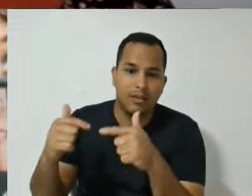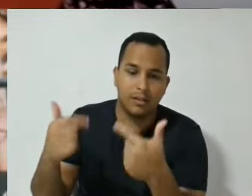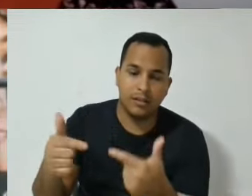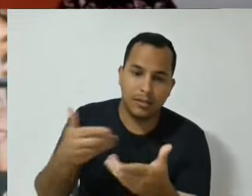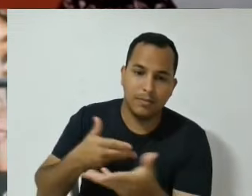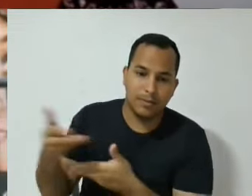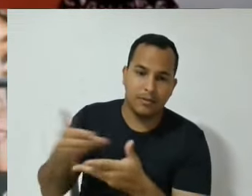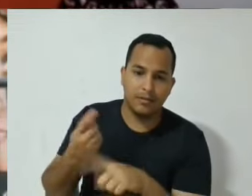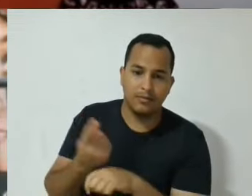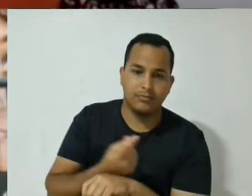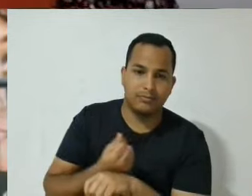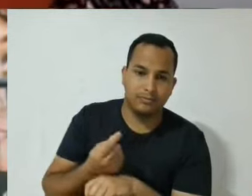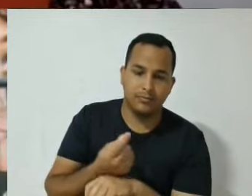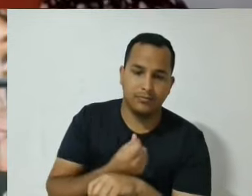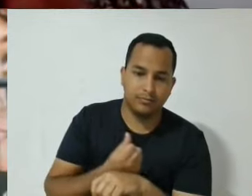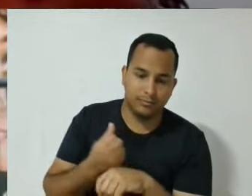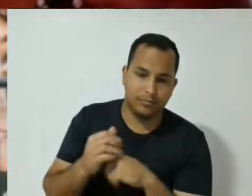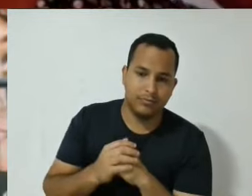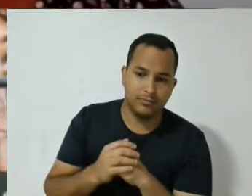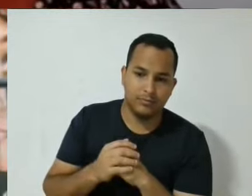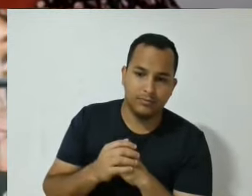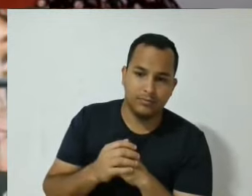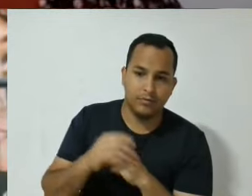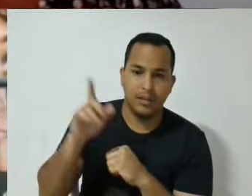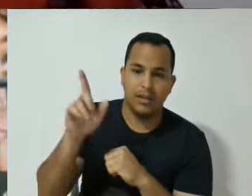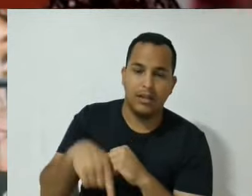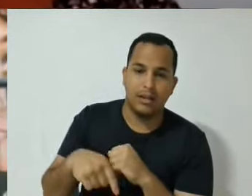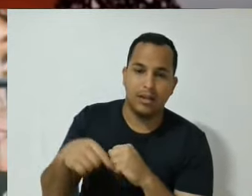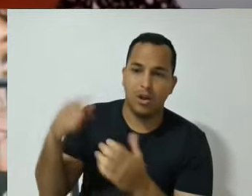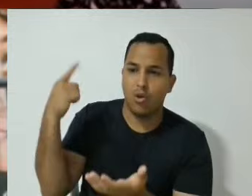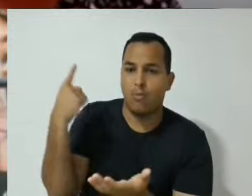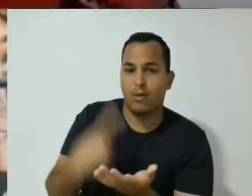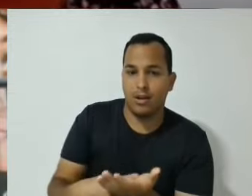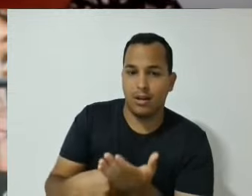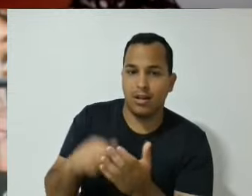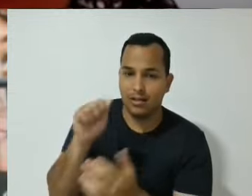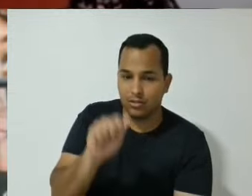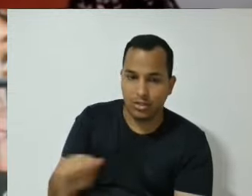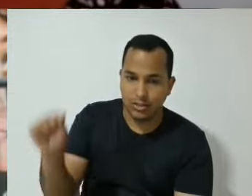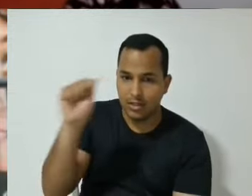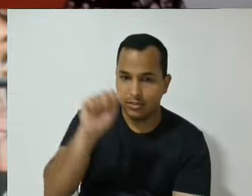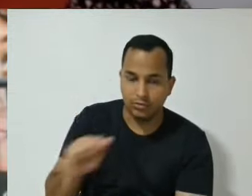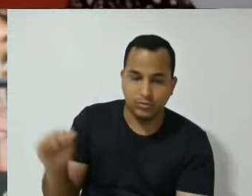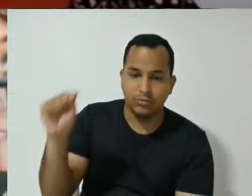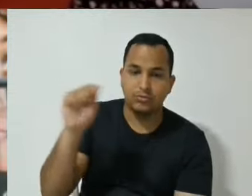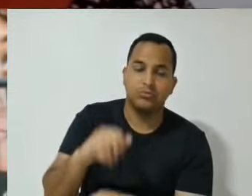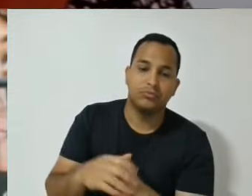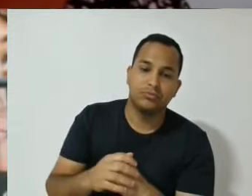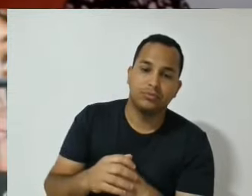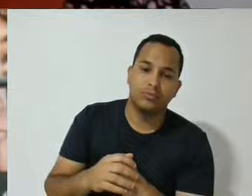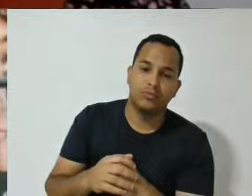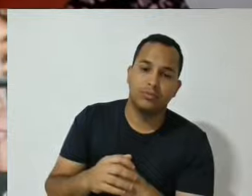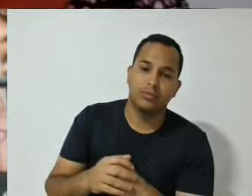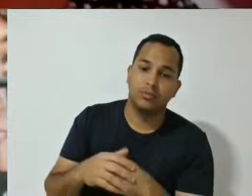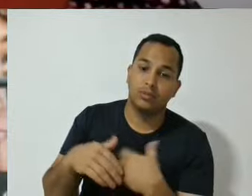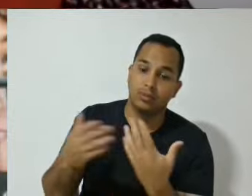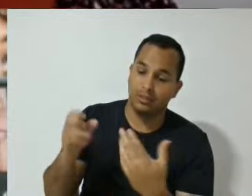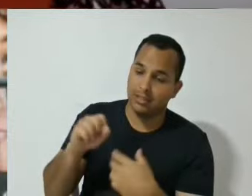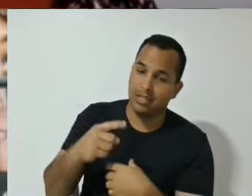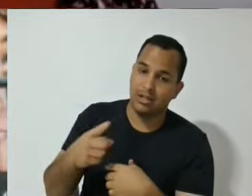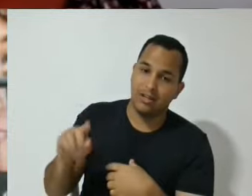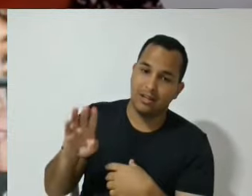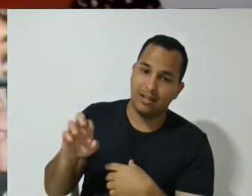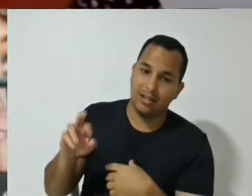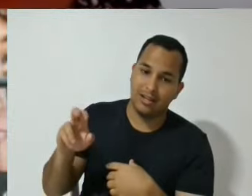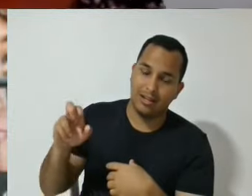participativo. Né? E era um combinado entre as associações, enfim. Não, agora a gente vai com São Bernardo, depois você